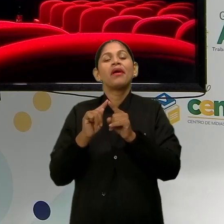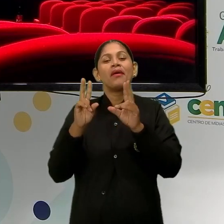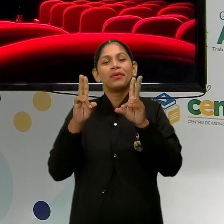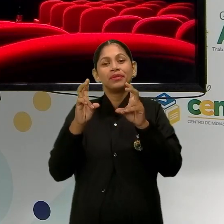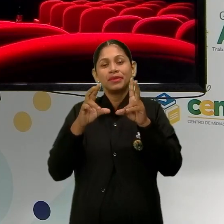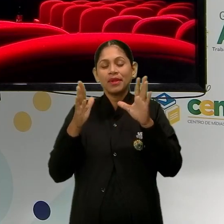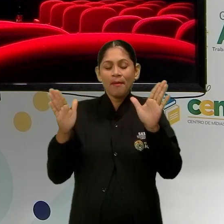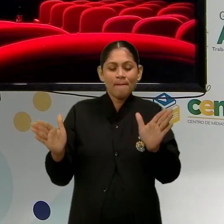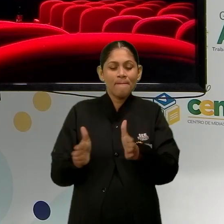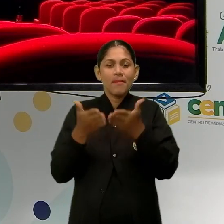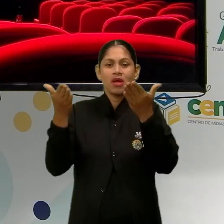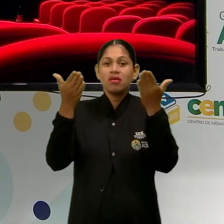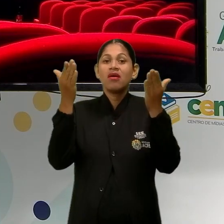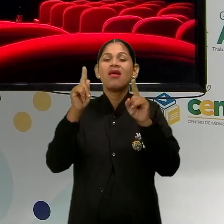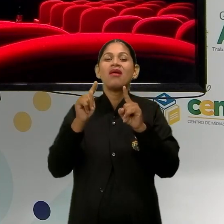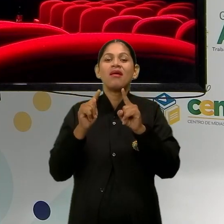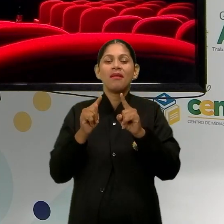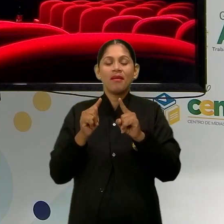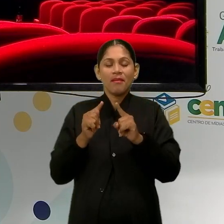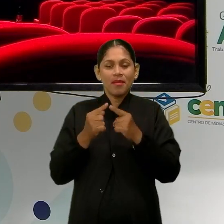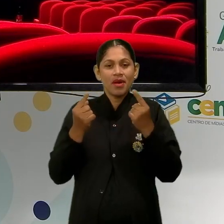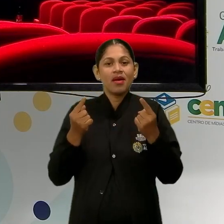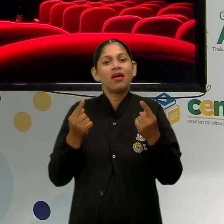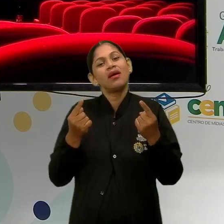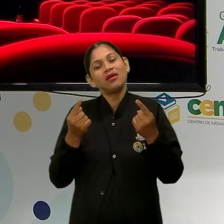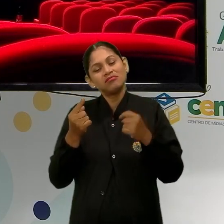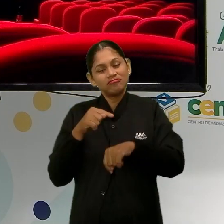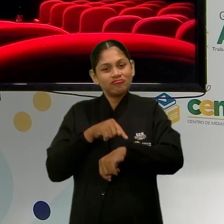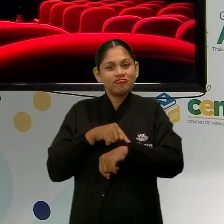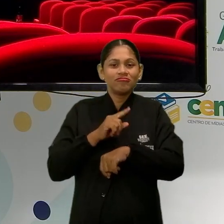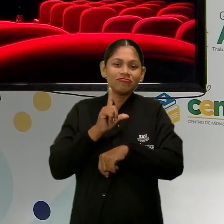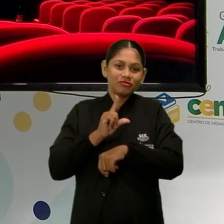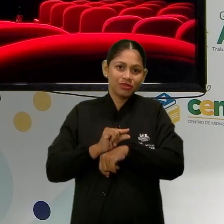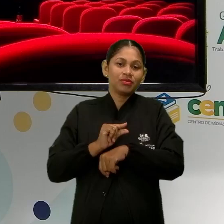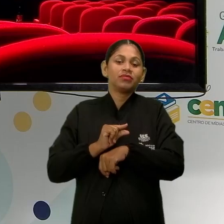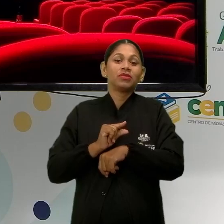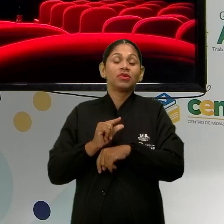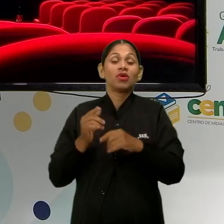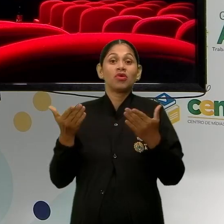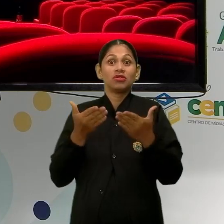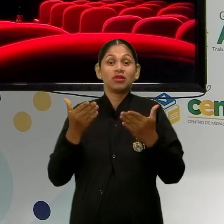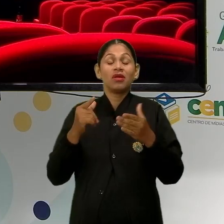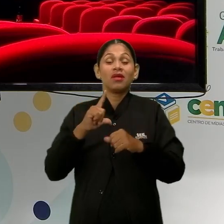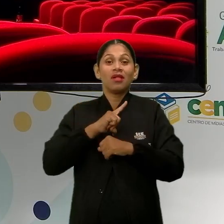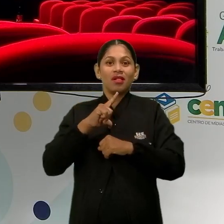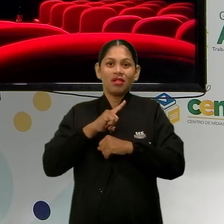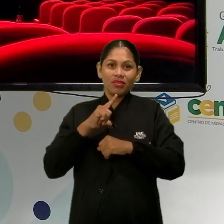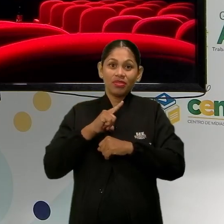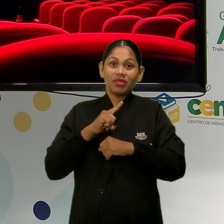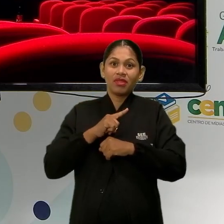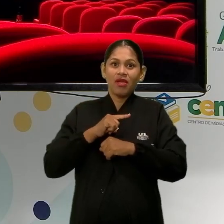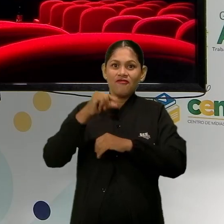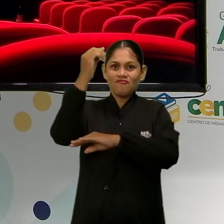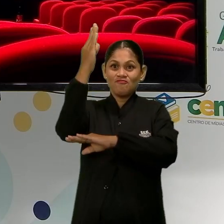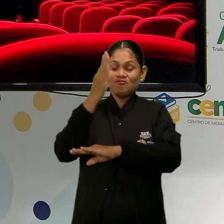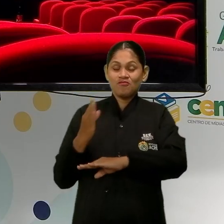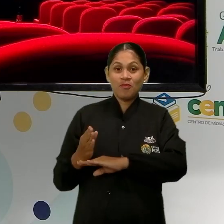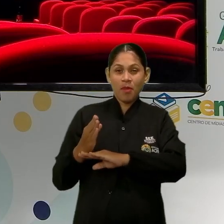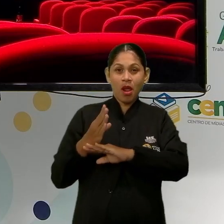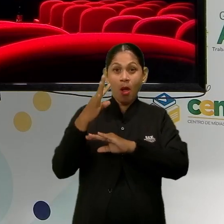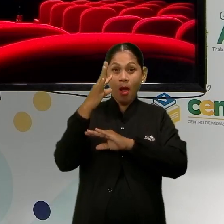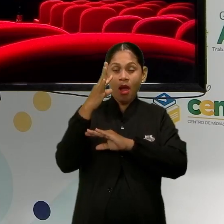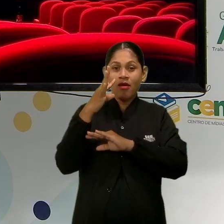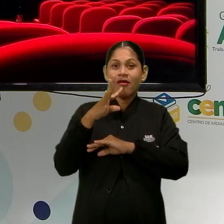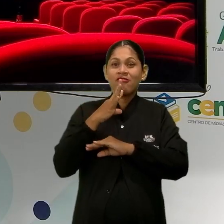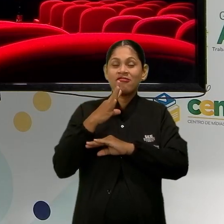gente conversar, falar de cinema. Inclusive, a gente teve aí recente o nosso Brasil sendo reconhecido a nível internacional com